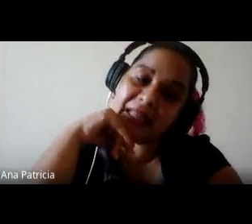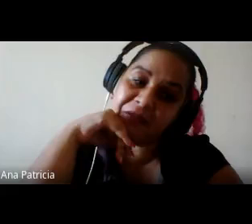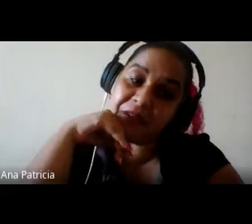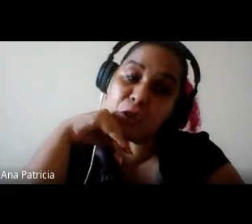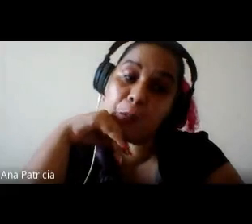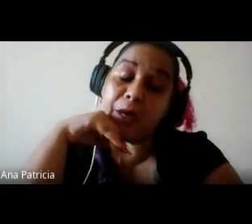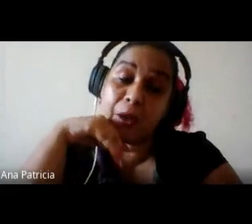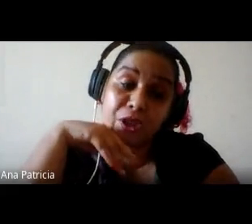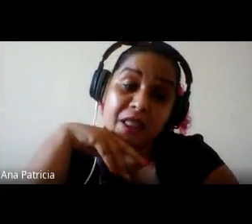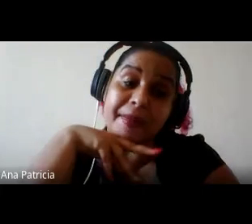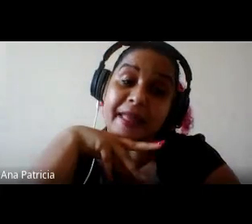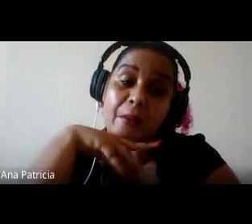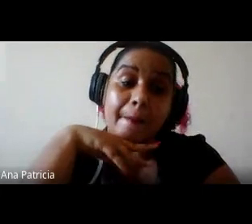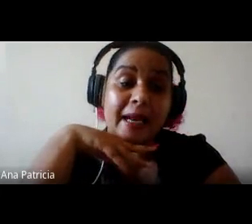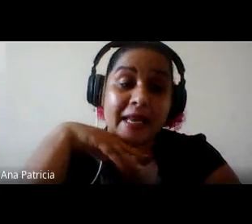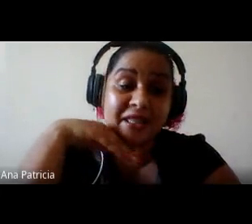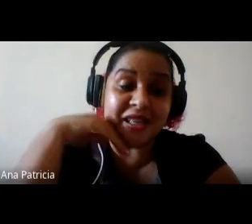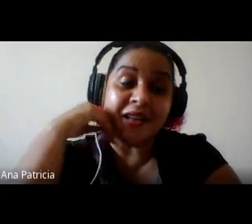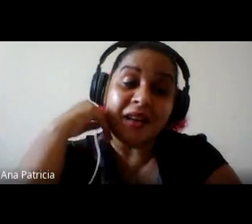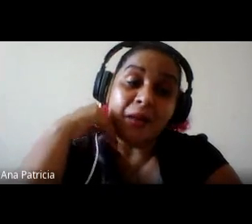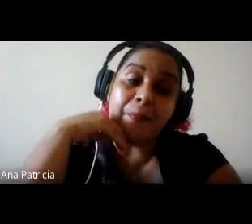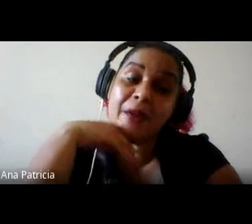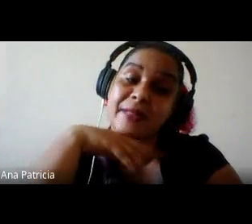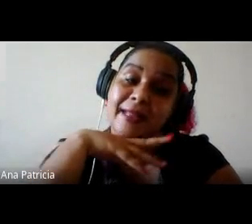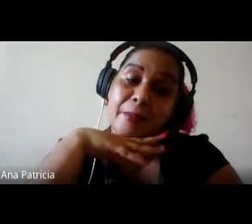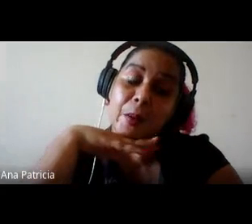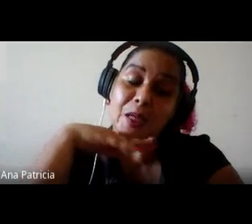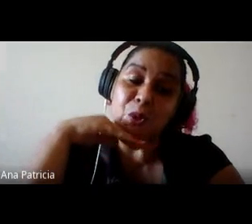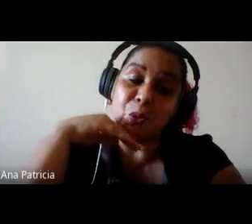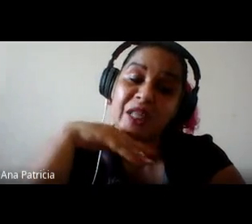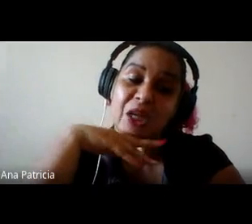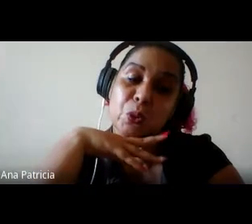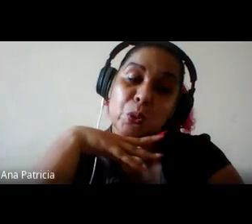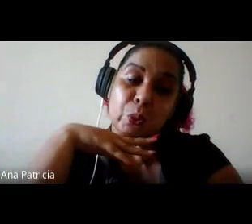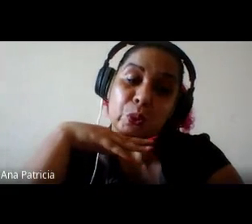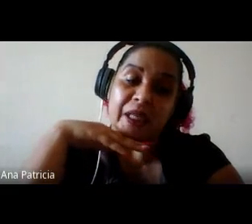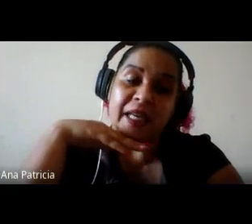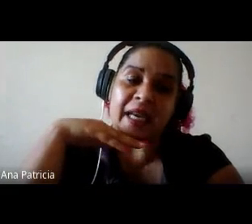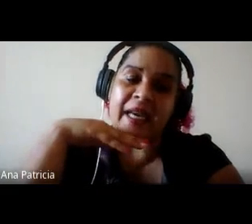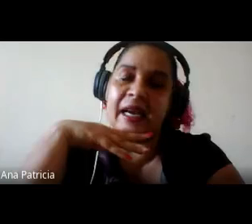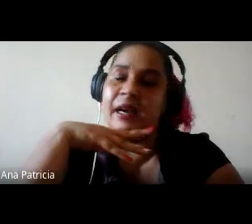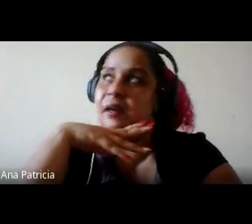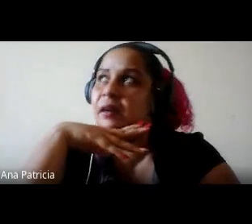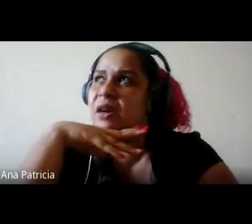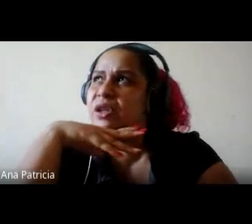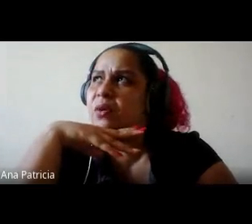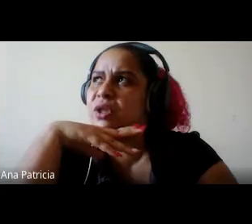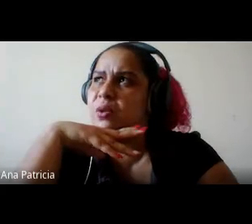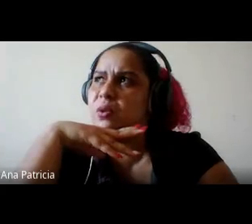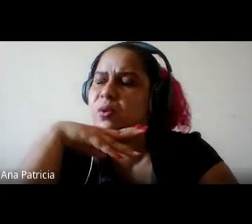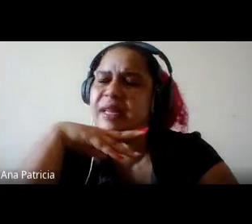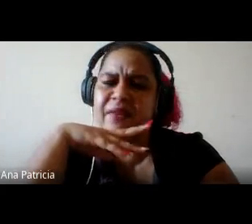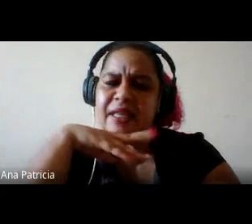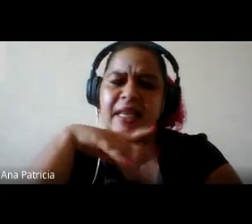está difícil, porque hoje também tem uma palestra pelo Setembro Azul, Dia do Surdo, que acho que é hoje,